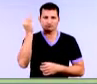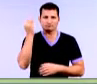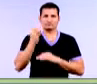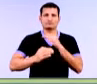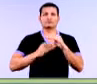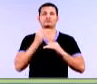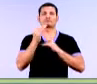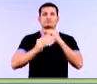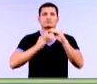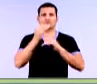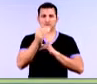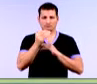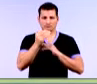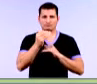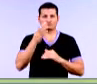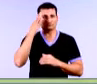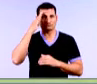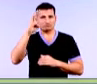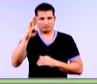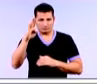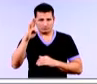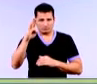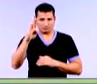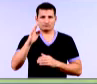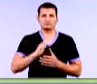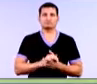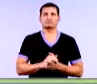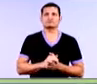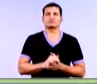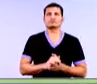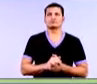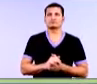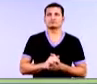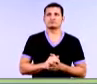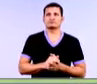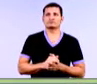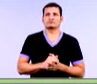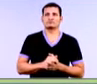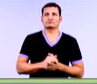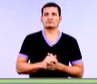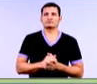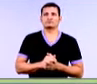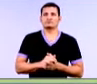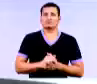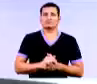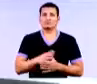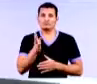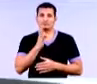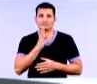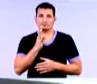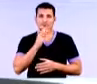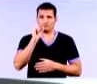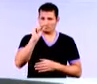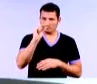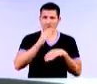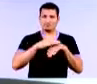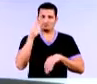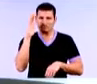de desenvolvimento, principalmente em alta produção. Vamos conhecer um pouco